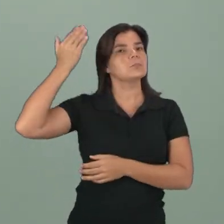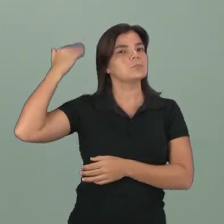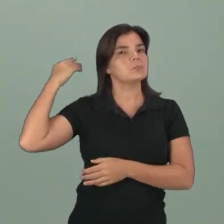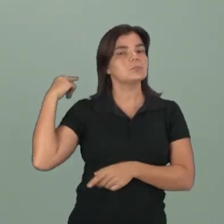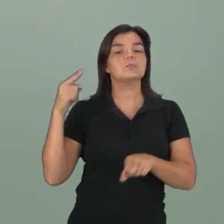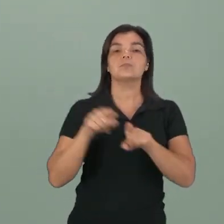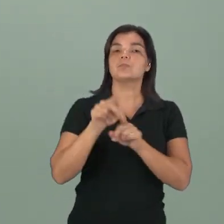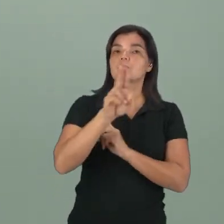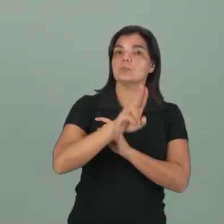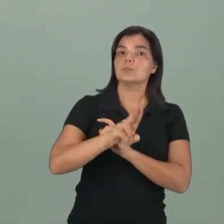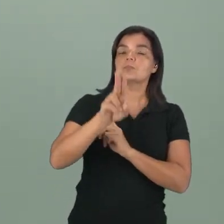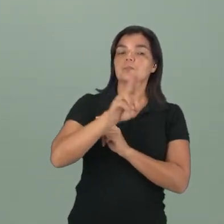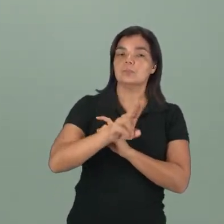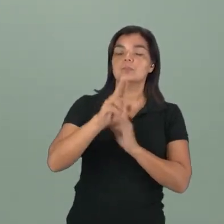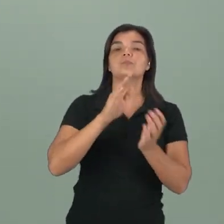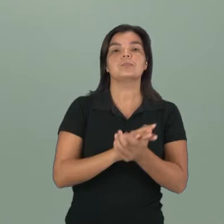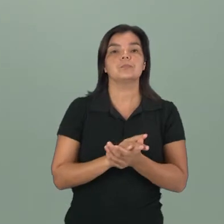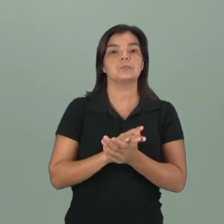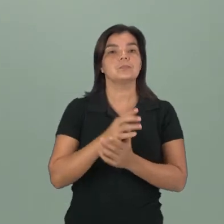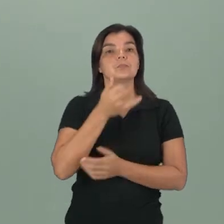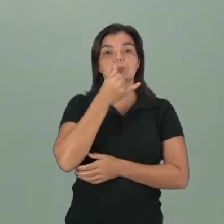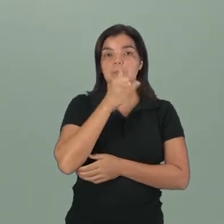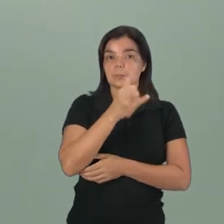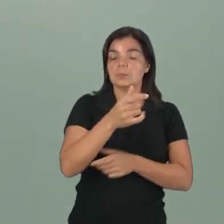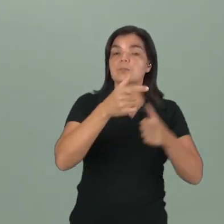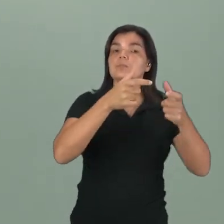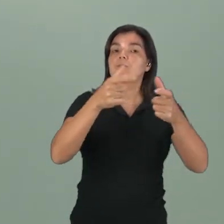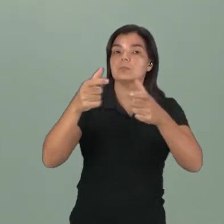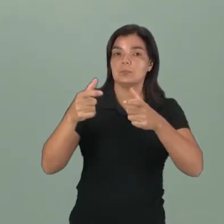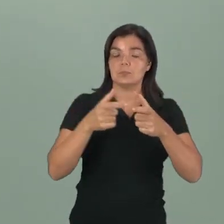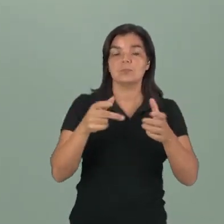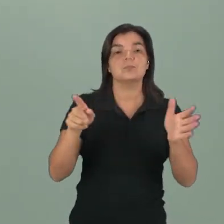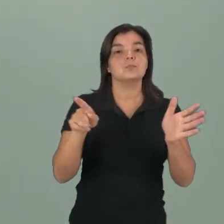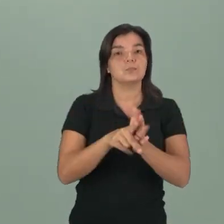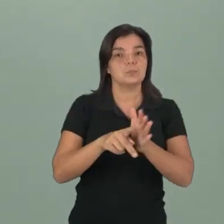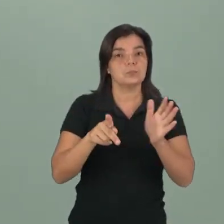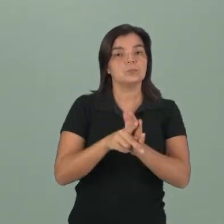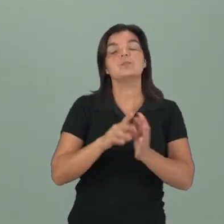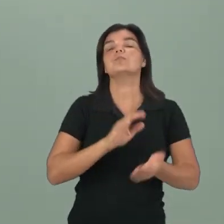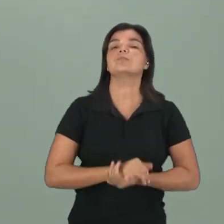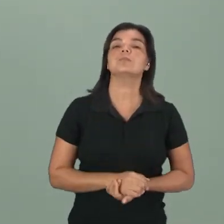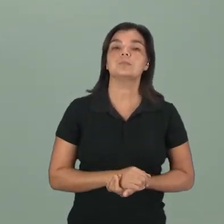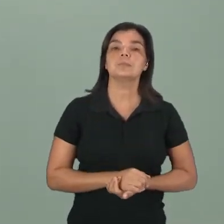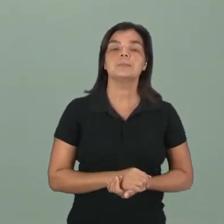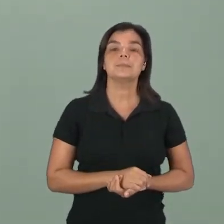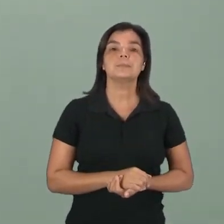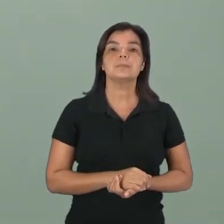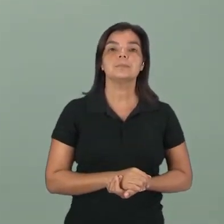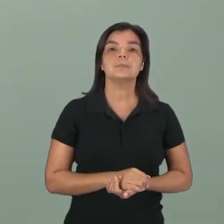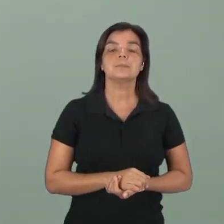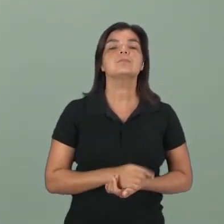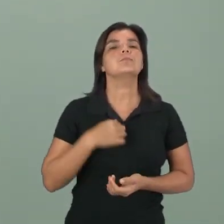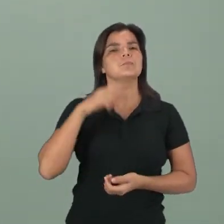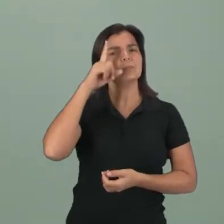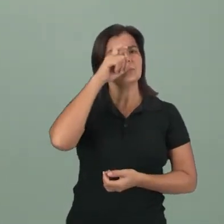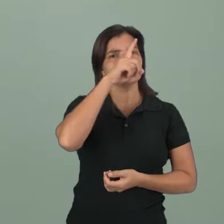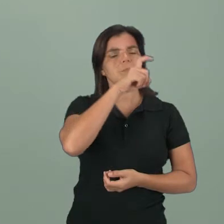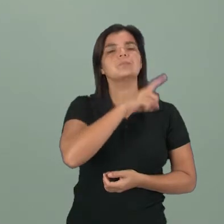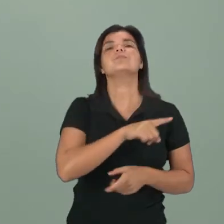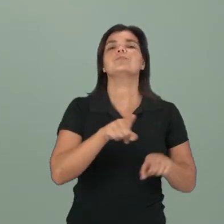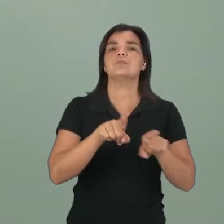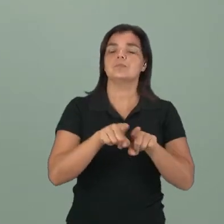usado para poder gerar energia em lugares de propriedades com